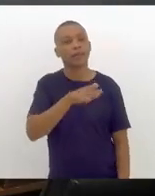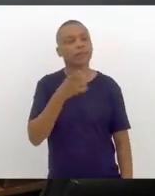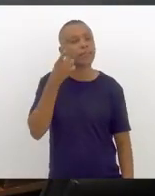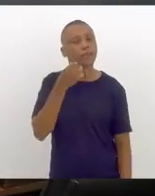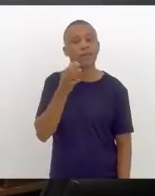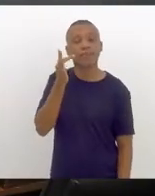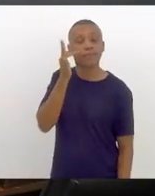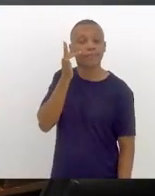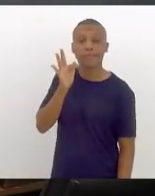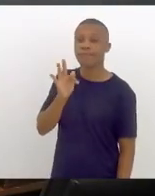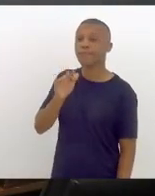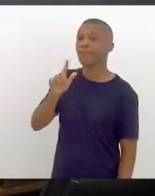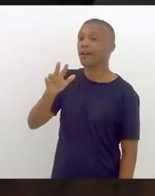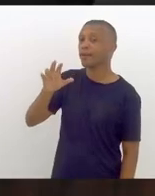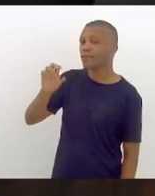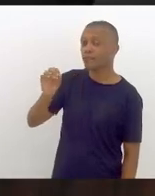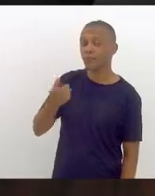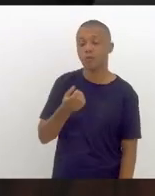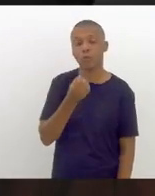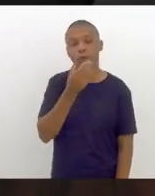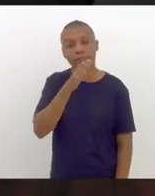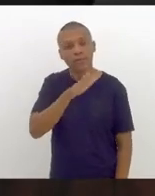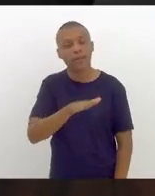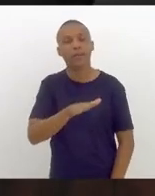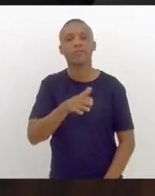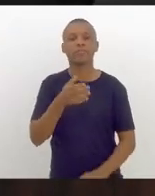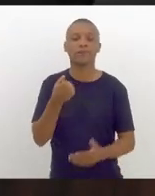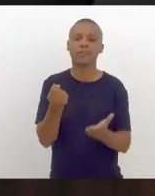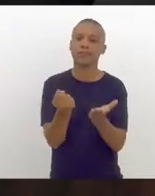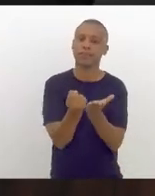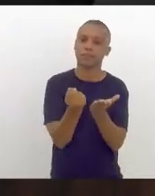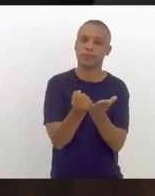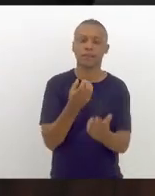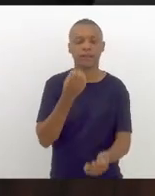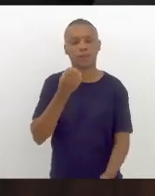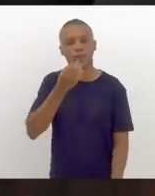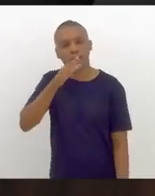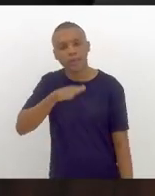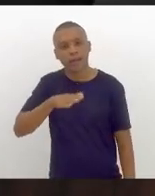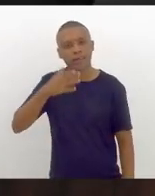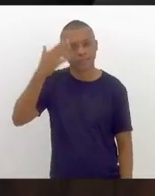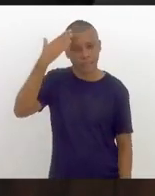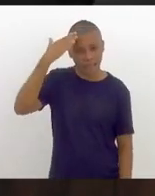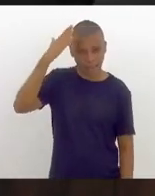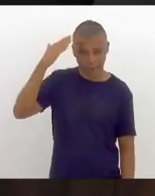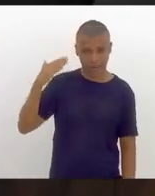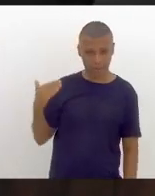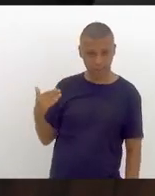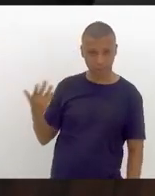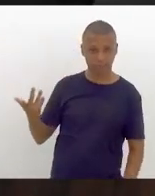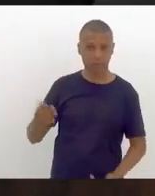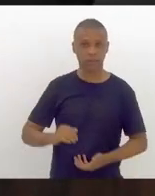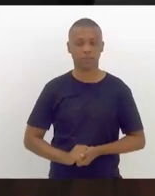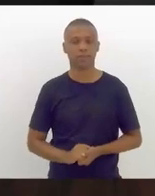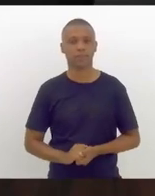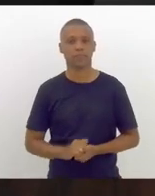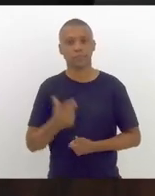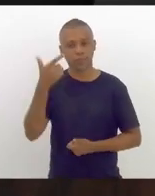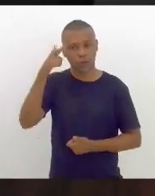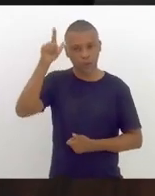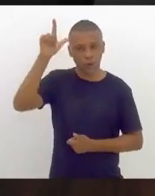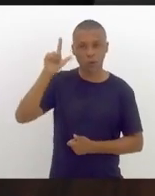Deputado Samuel Malafaia deputada Alana Passos deputado Luiz